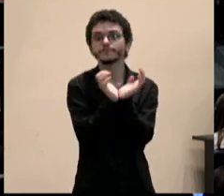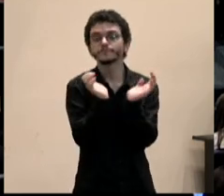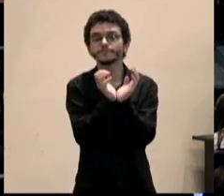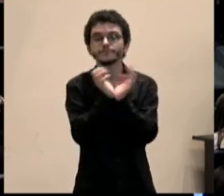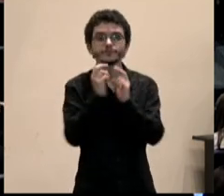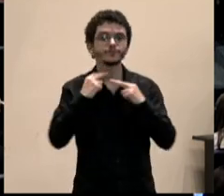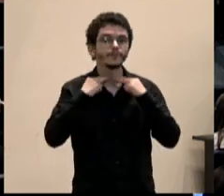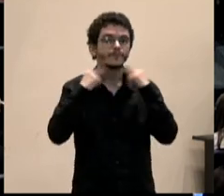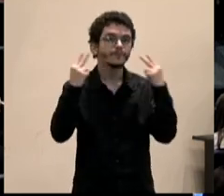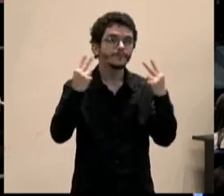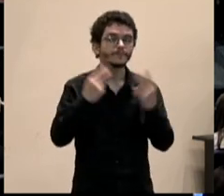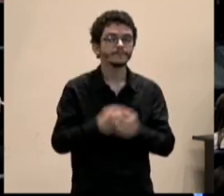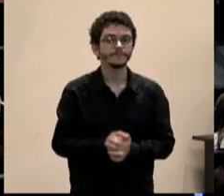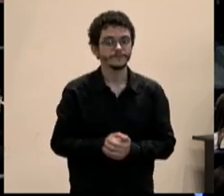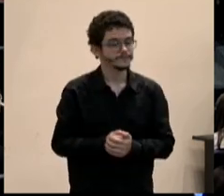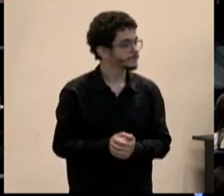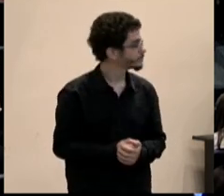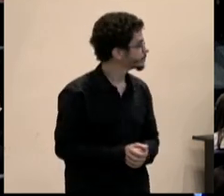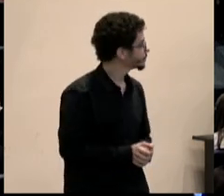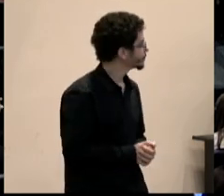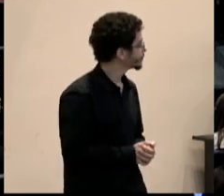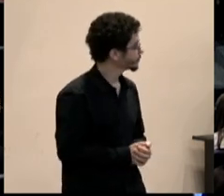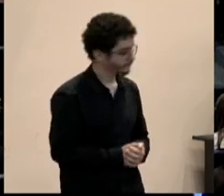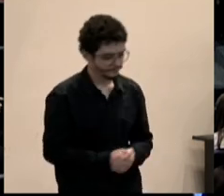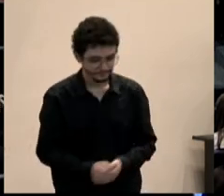o Madrigal da UDESC.